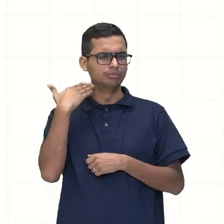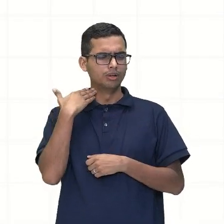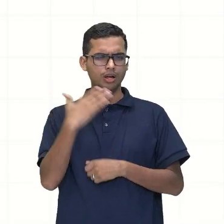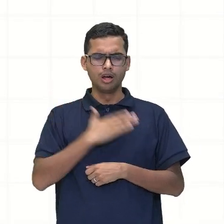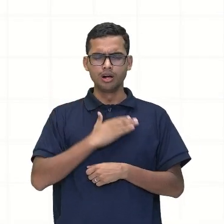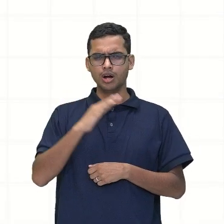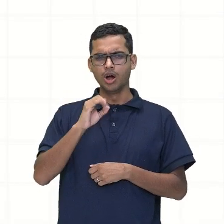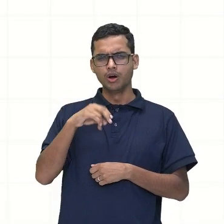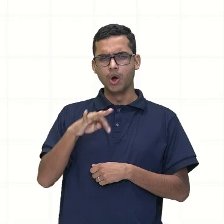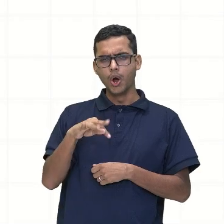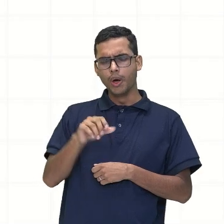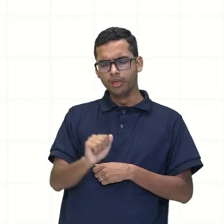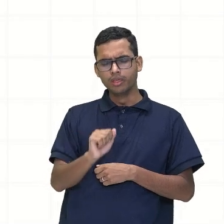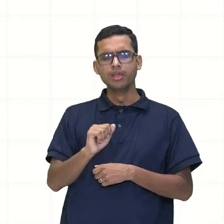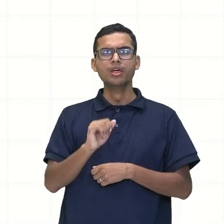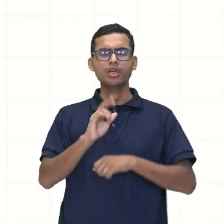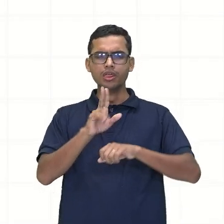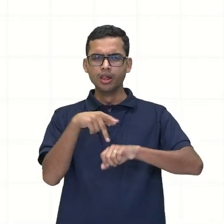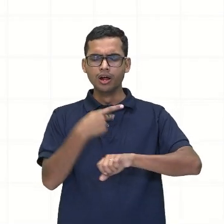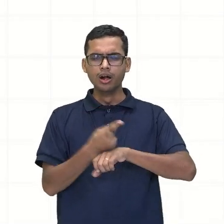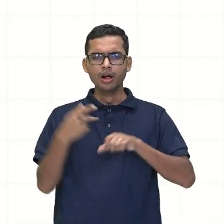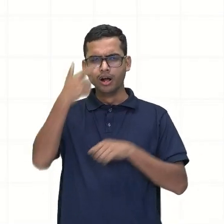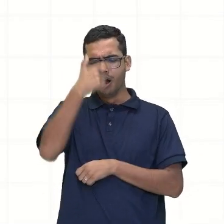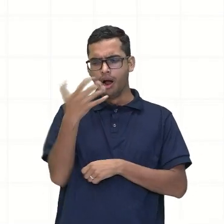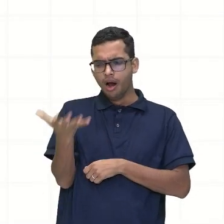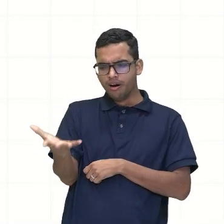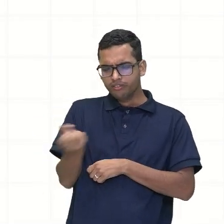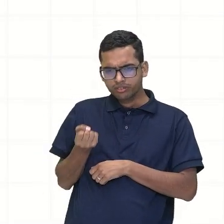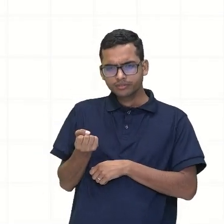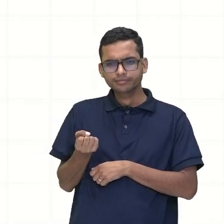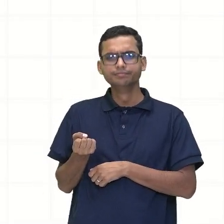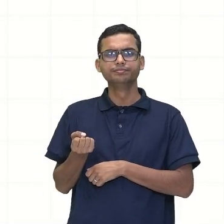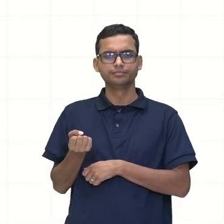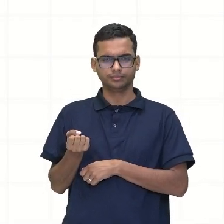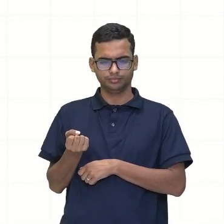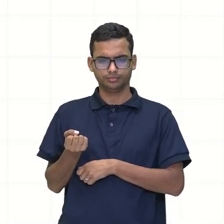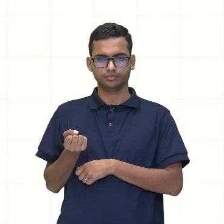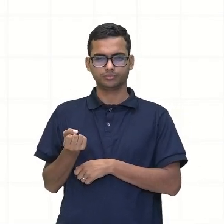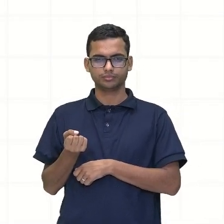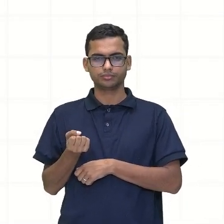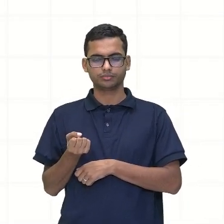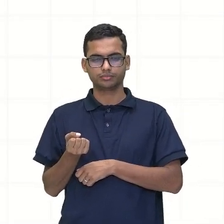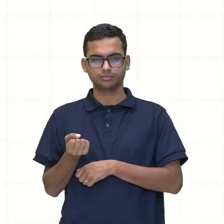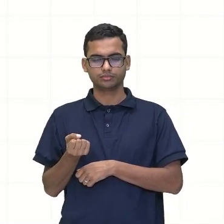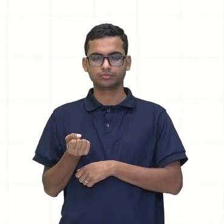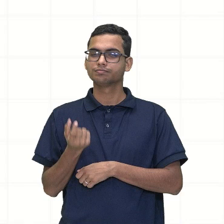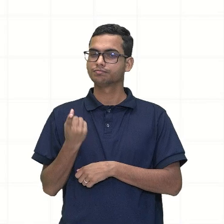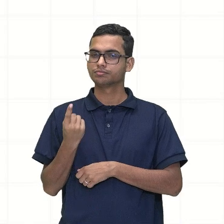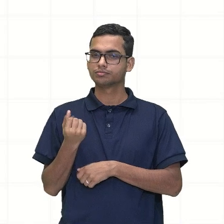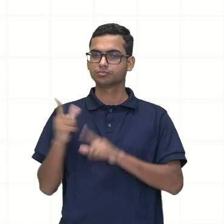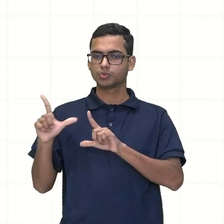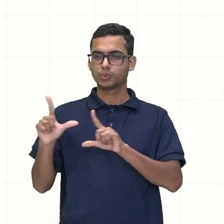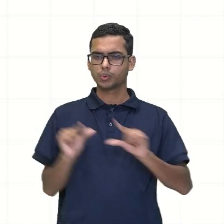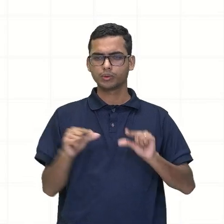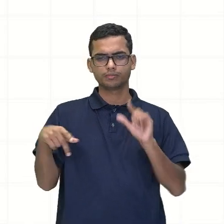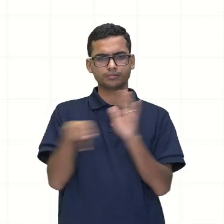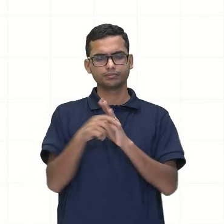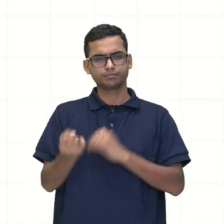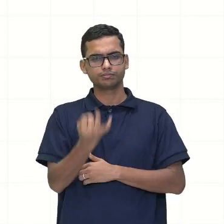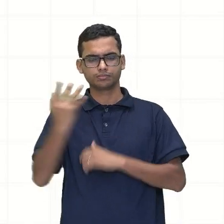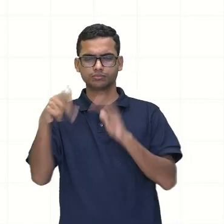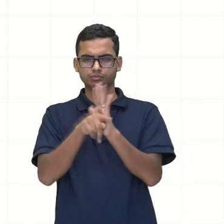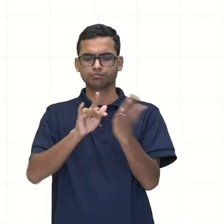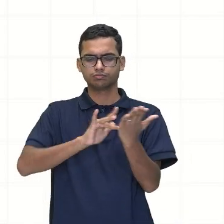eu retiro o dinheiro da minha conta, né, quando eu faço um saque, o meu dinheiro automaticamente vai diminuir ali a quantidade que